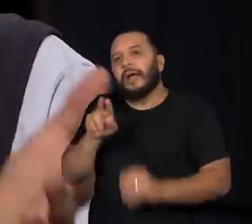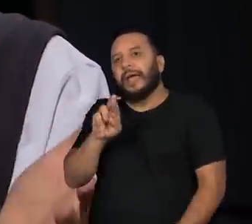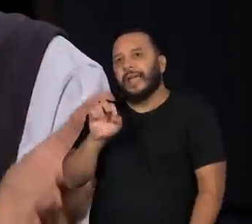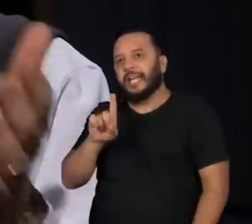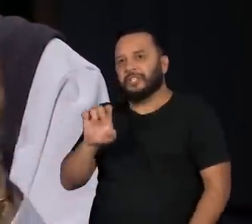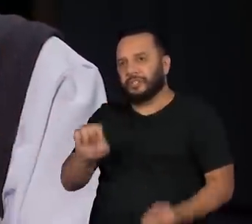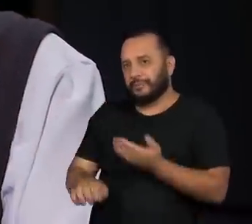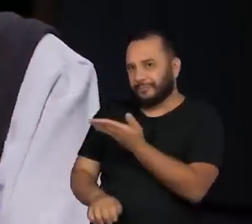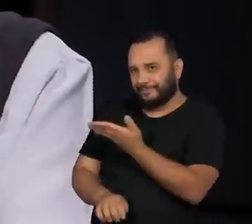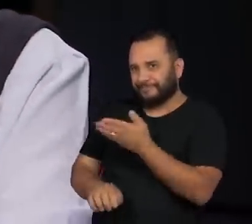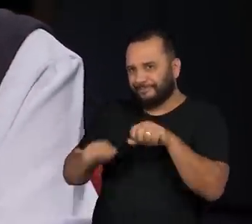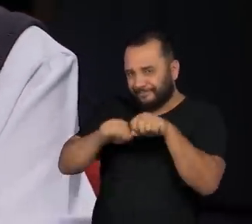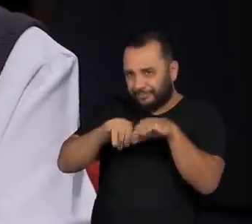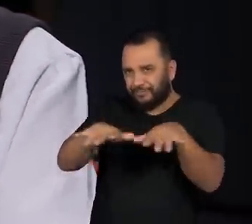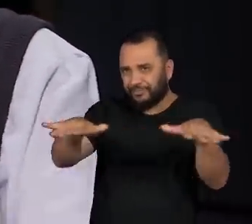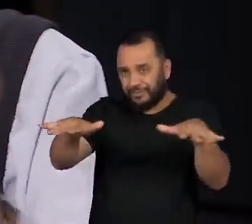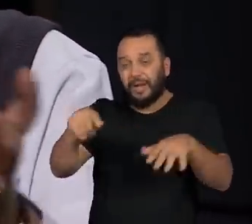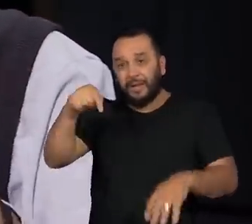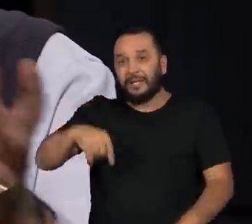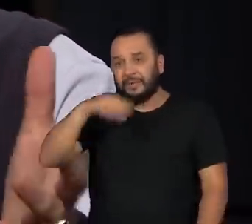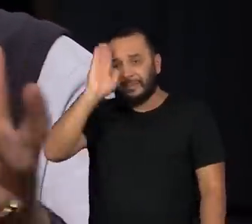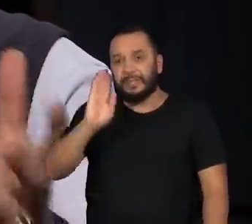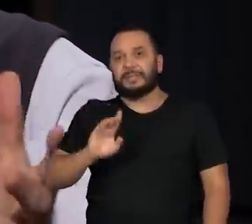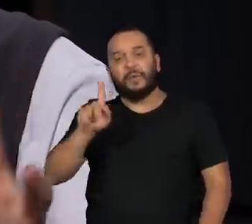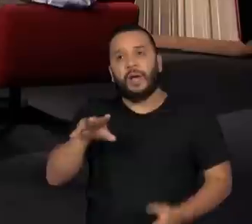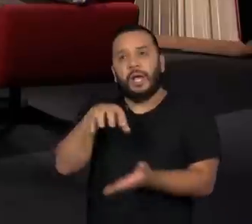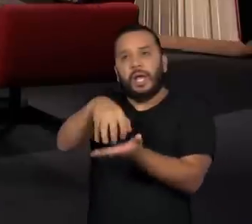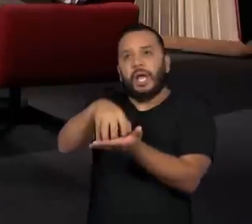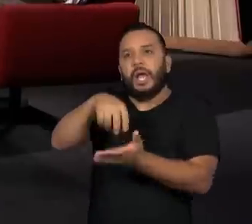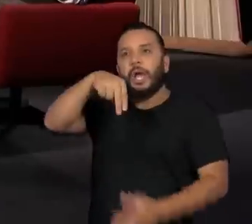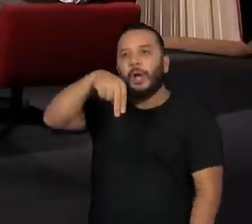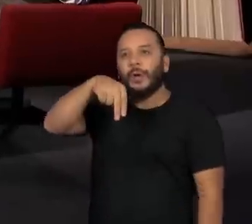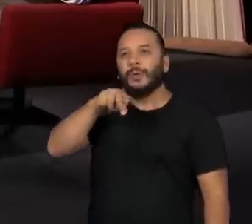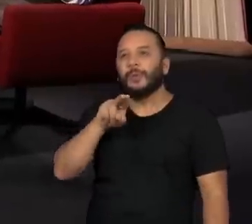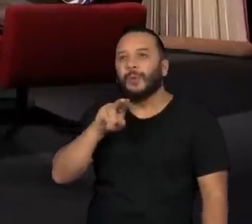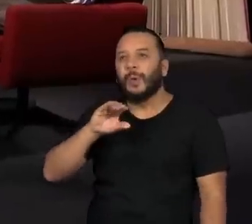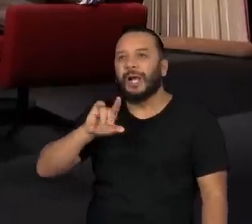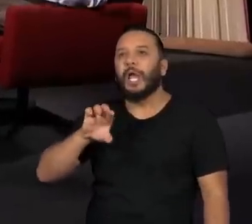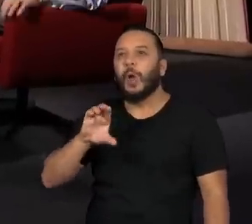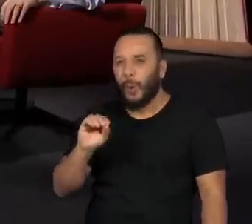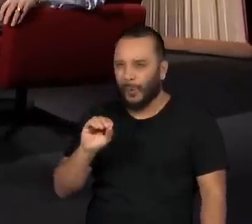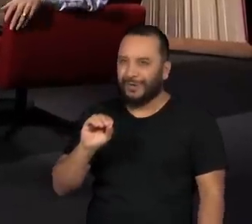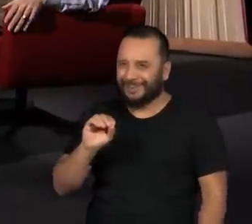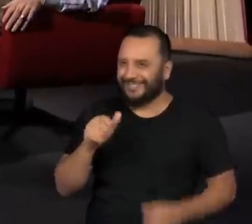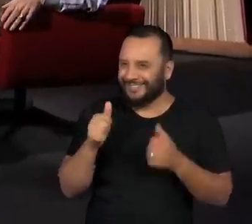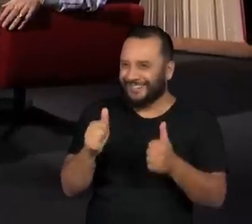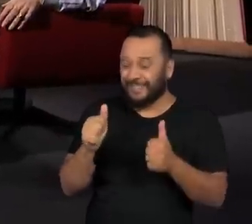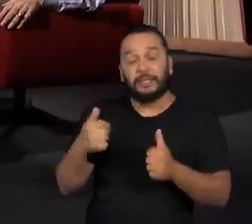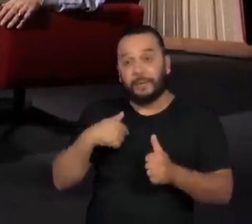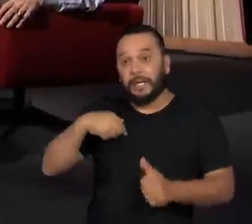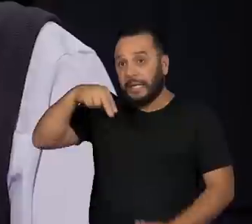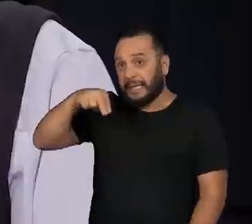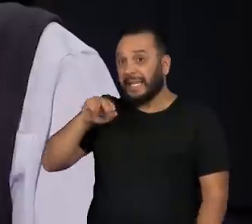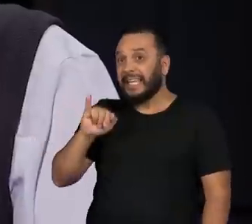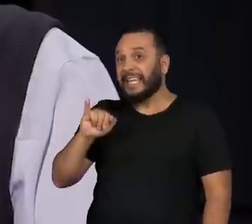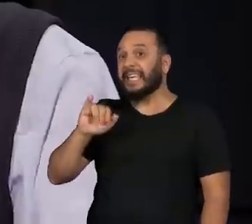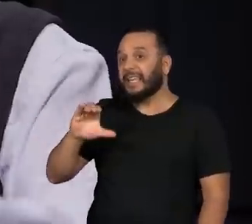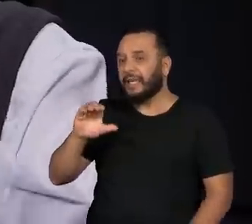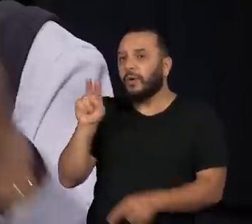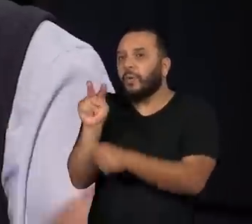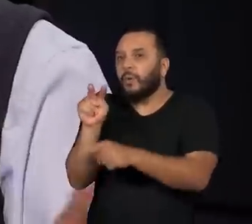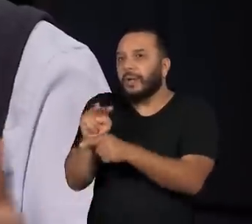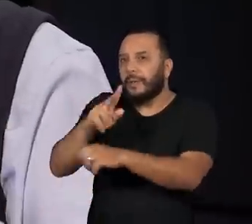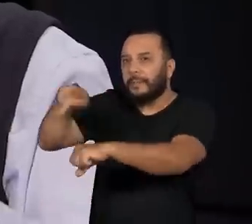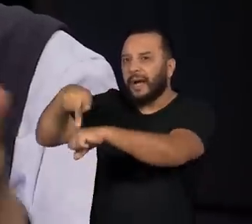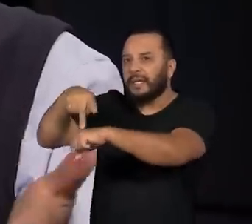traduziu para Núcleo de informação e coordenação para não perder o nick Em geral os Nicks cuidam do domínio de Paris e alguns